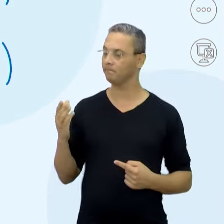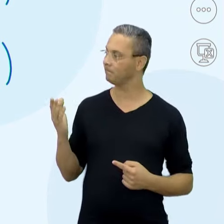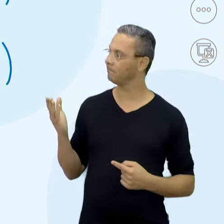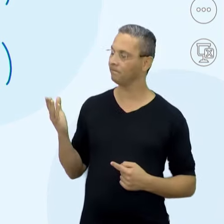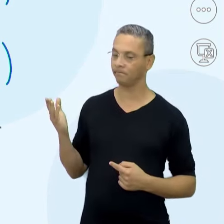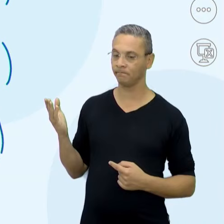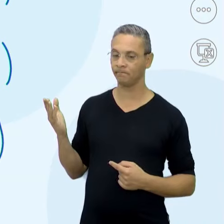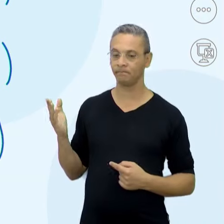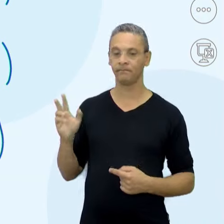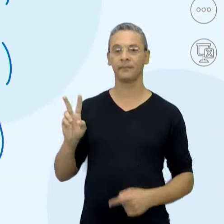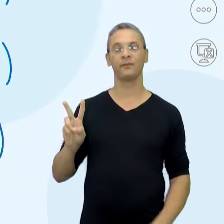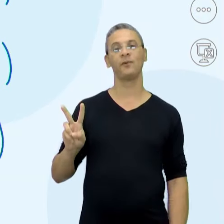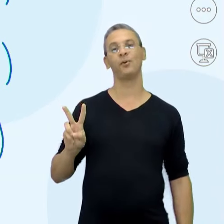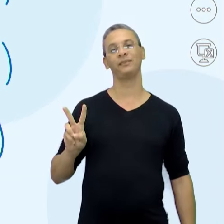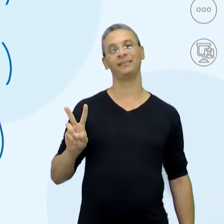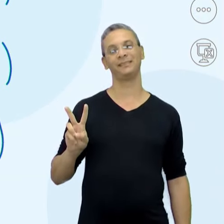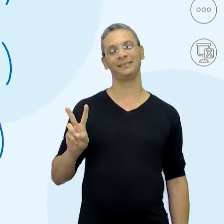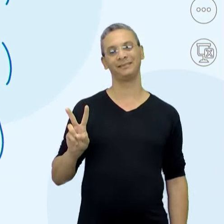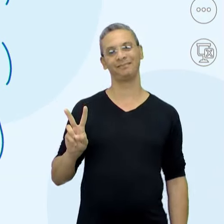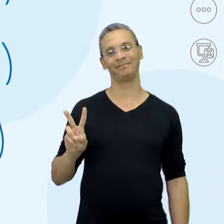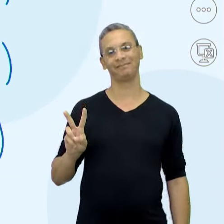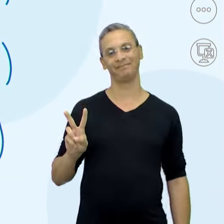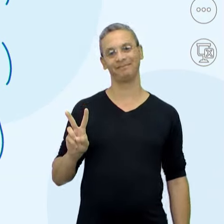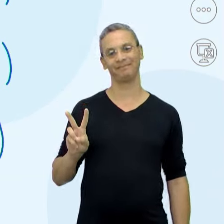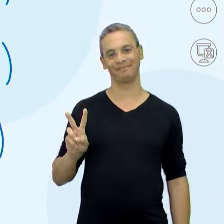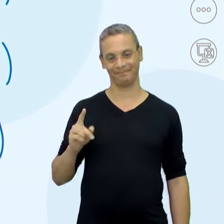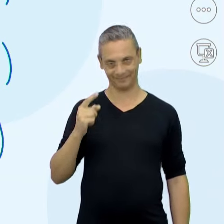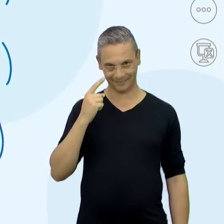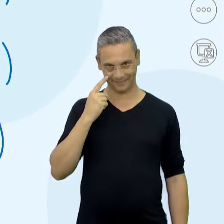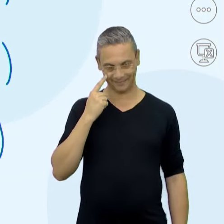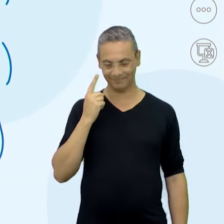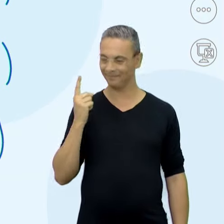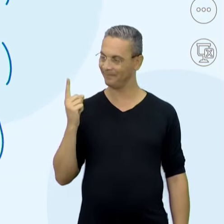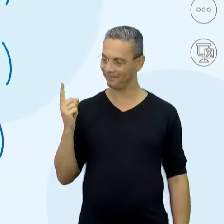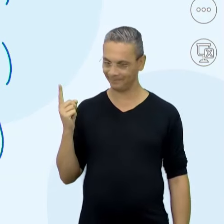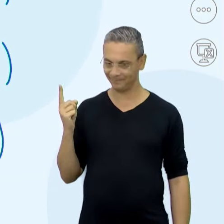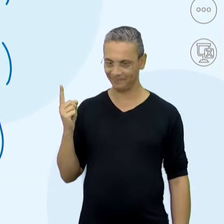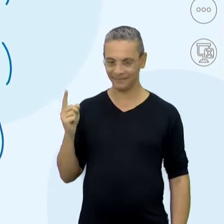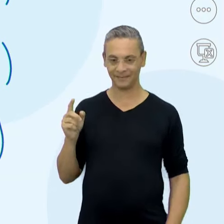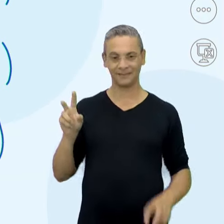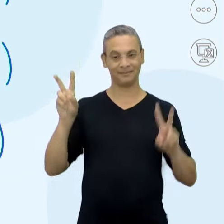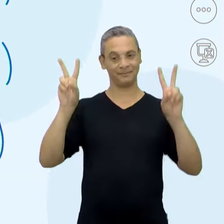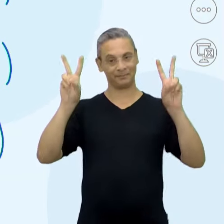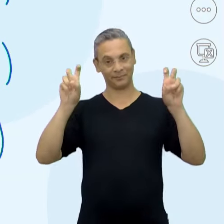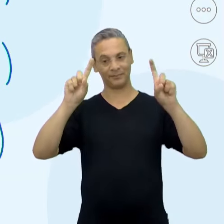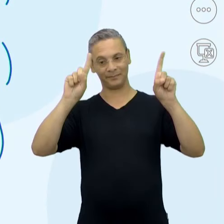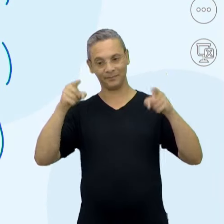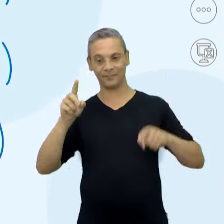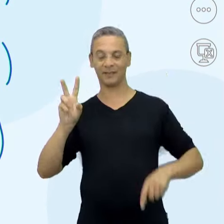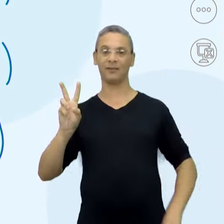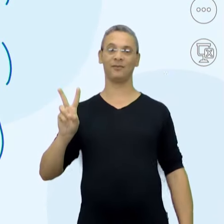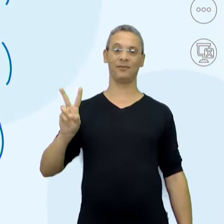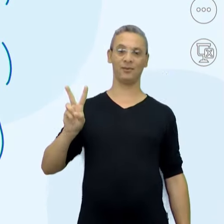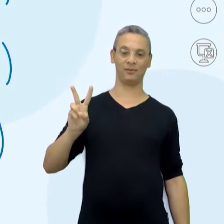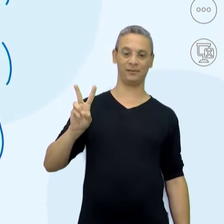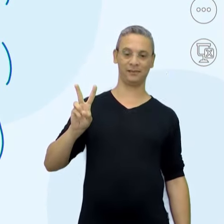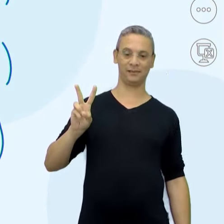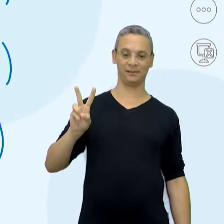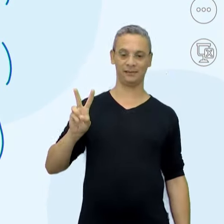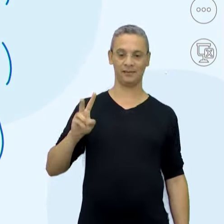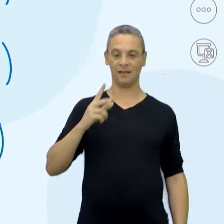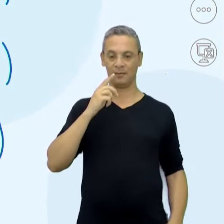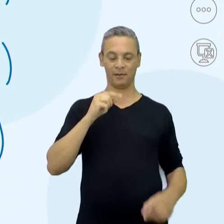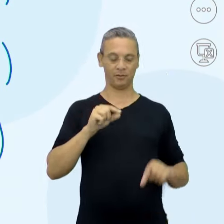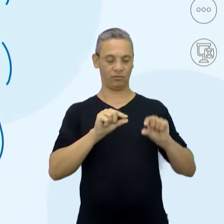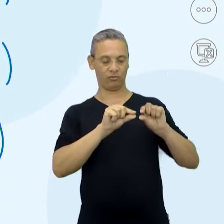a unidade é volt. Dá até para você destacar aqui, ó, que a simbologia do gerador é de um traço